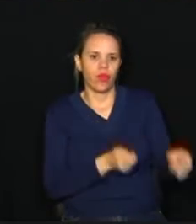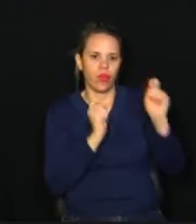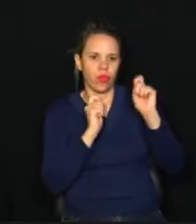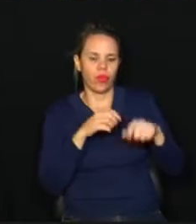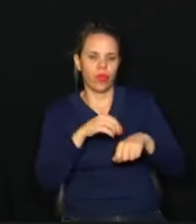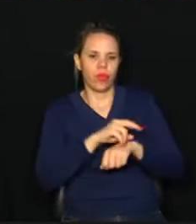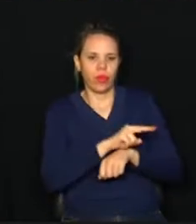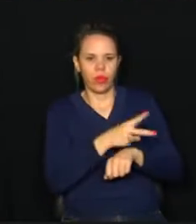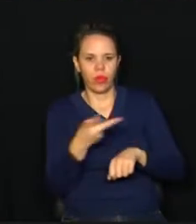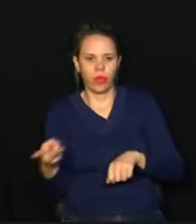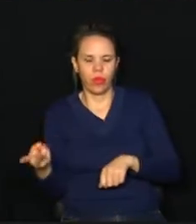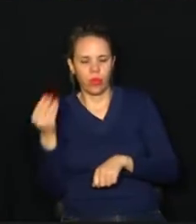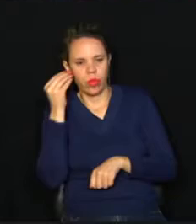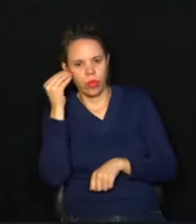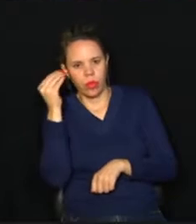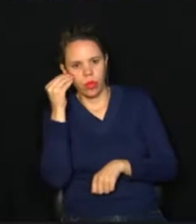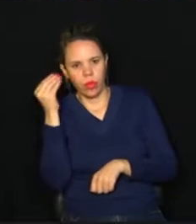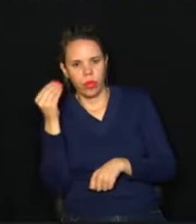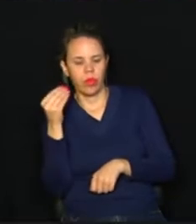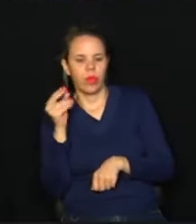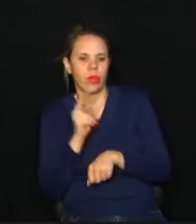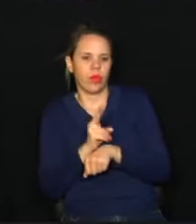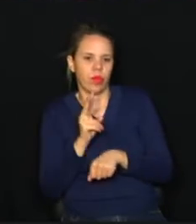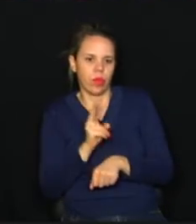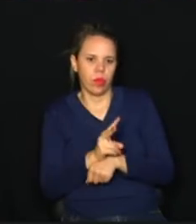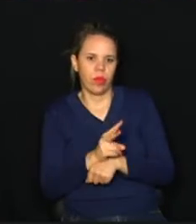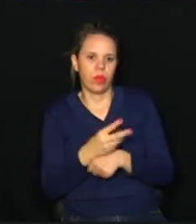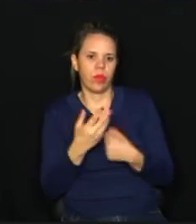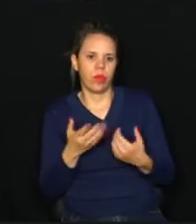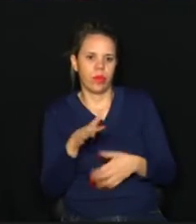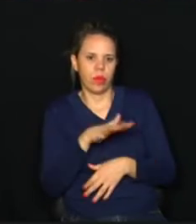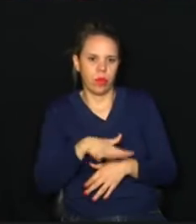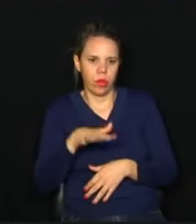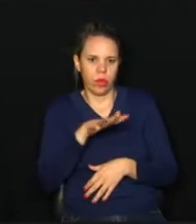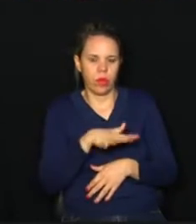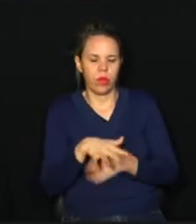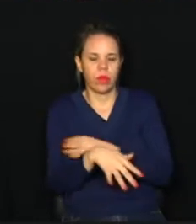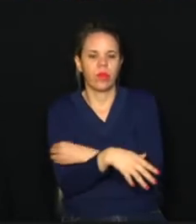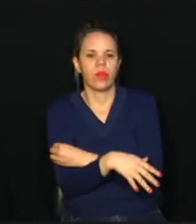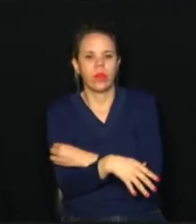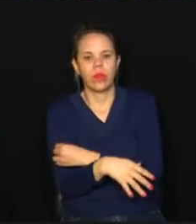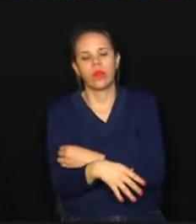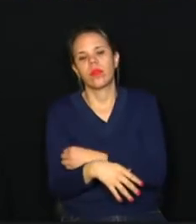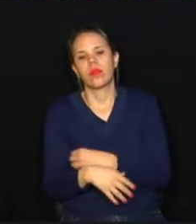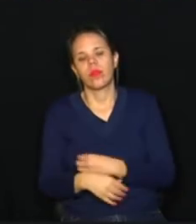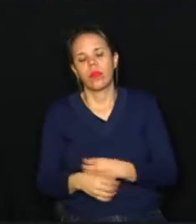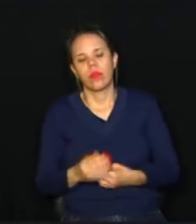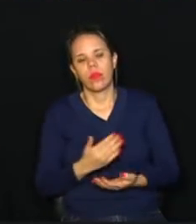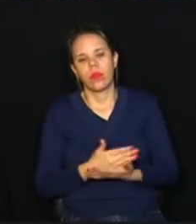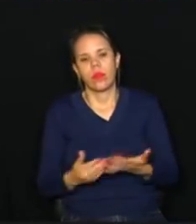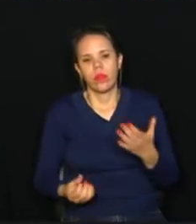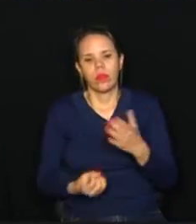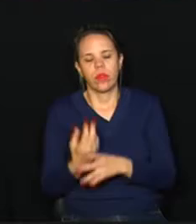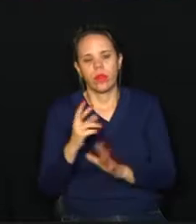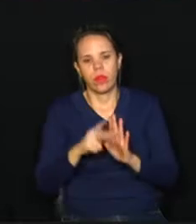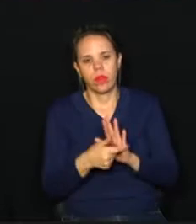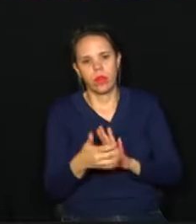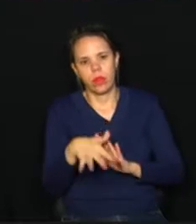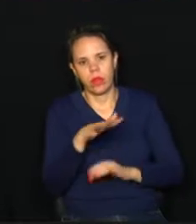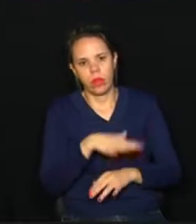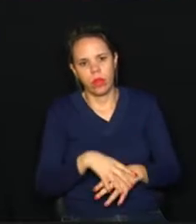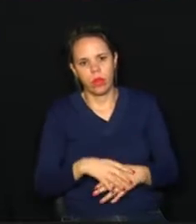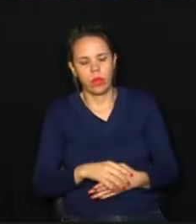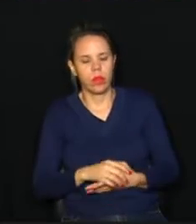áreas experimentais, áreas de conservação, áreas que abrigam ecossistemas primitivos, entre outras, para